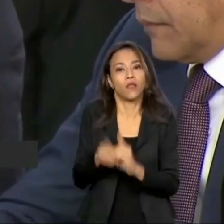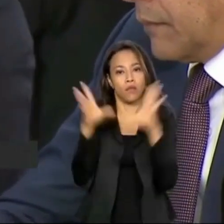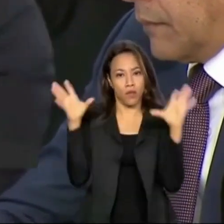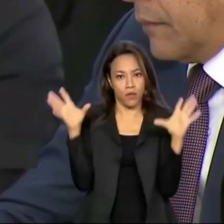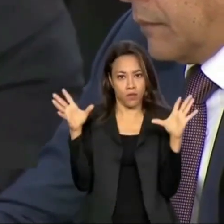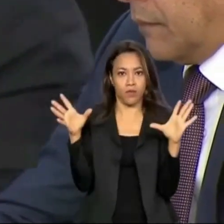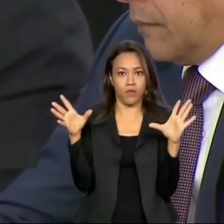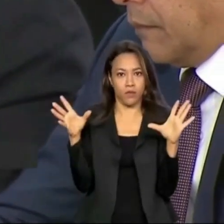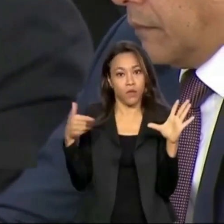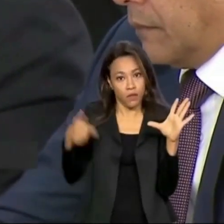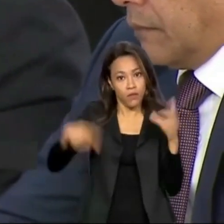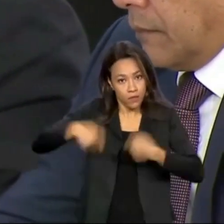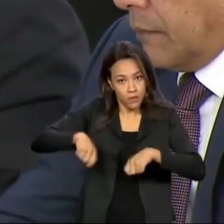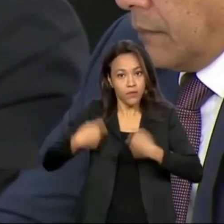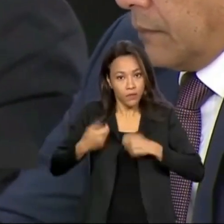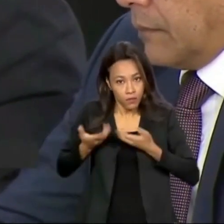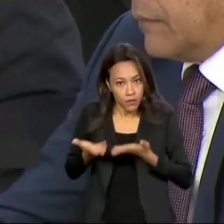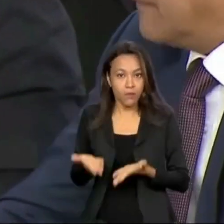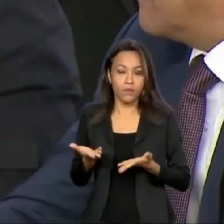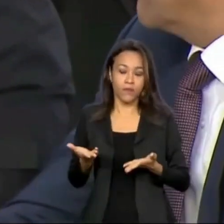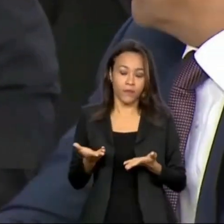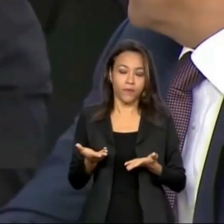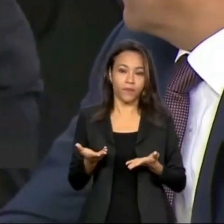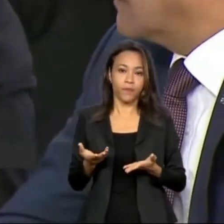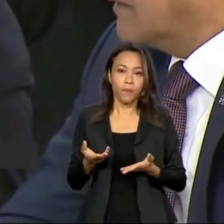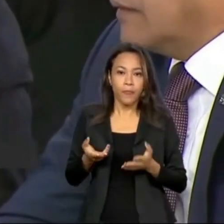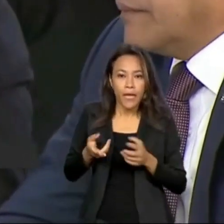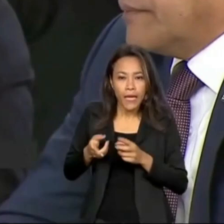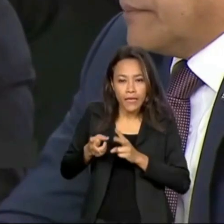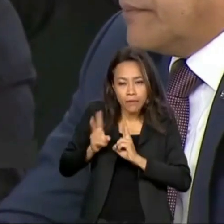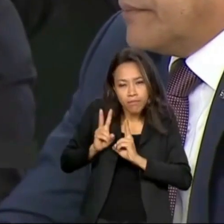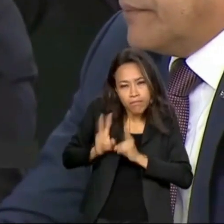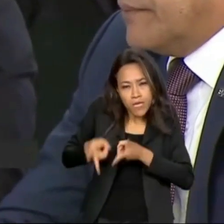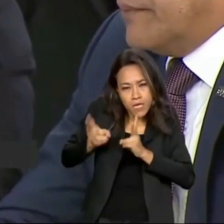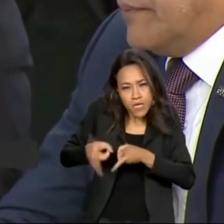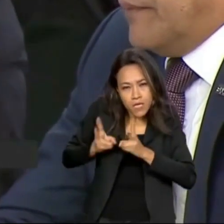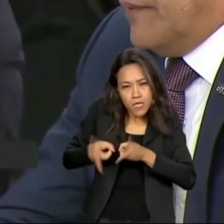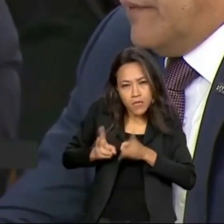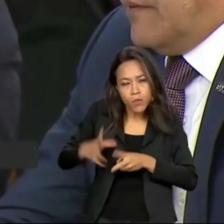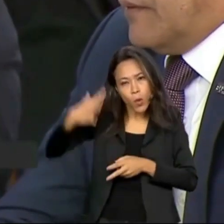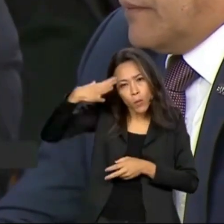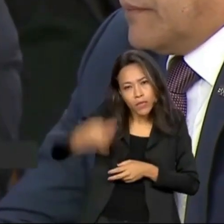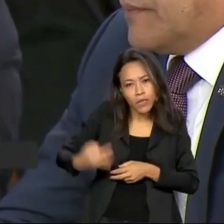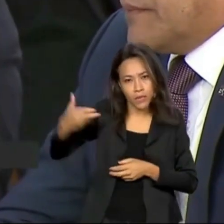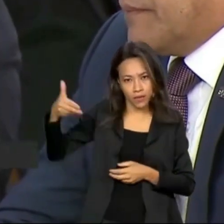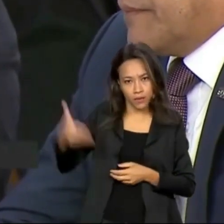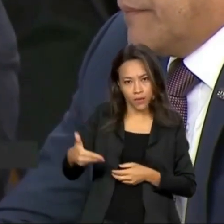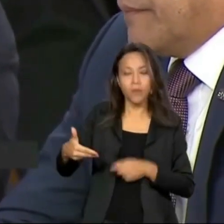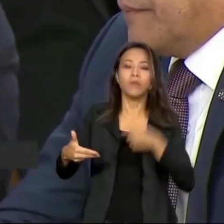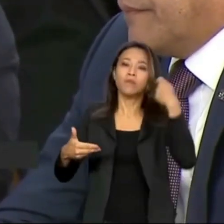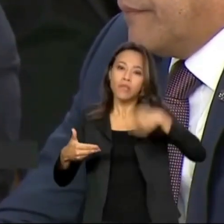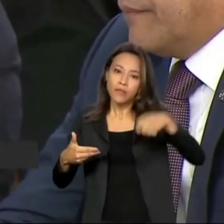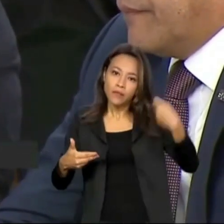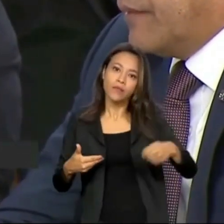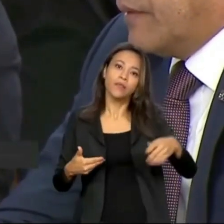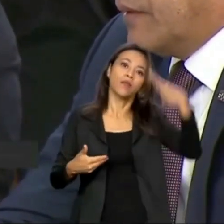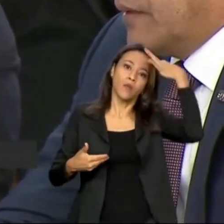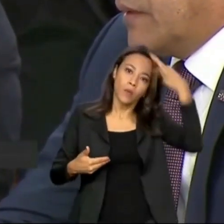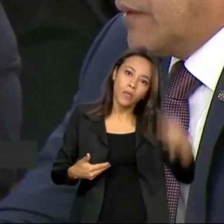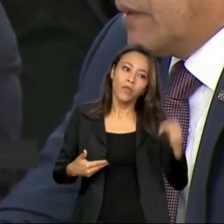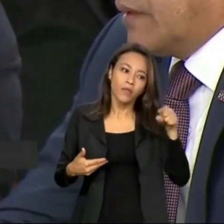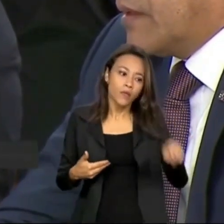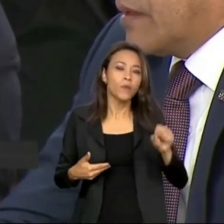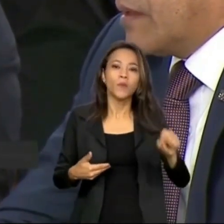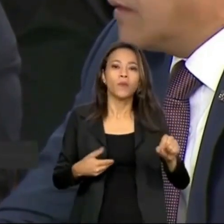uma interpretação necessária. Essa mesma interpretação é necessária para a proteção